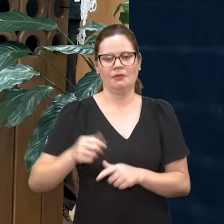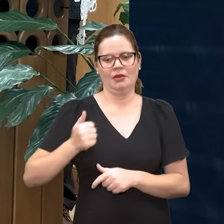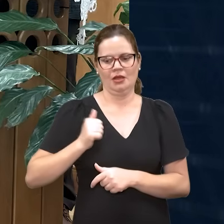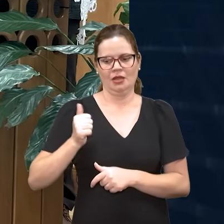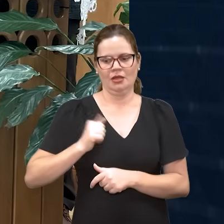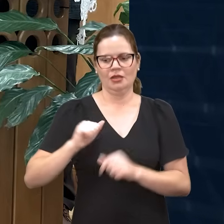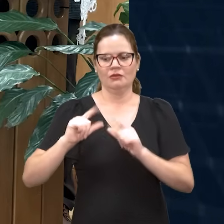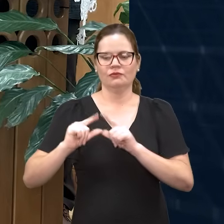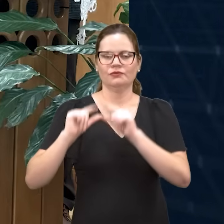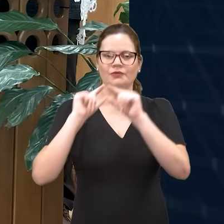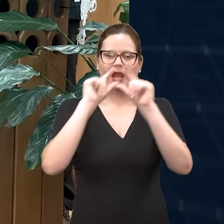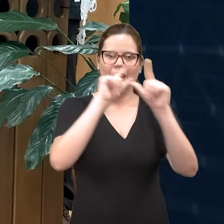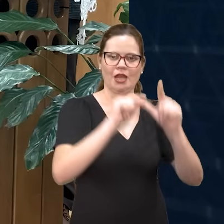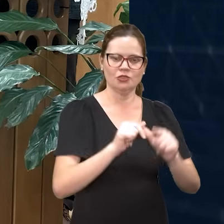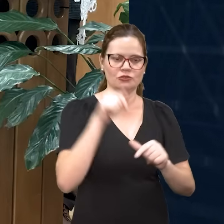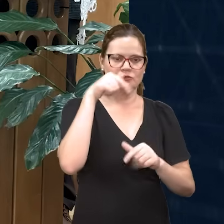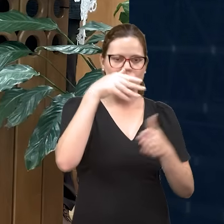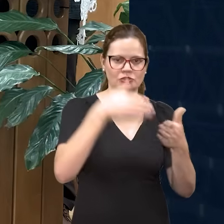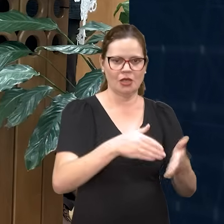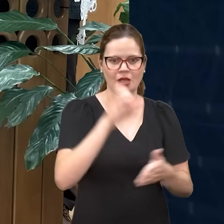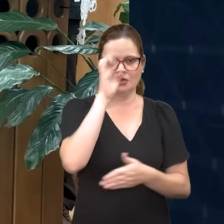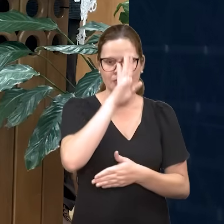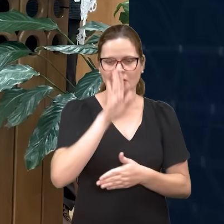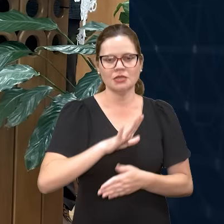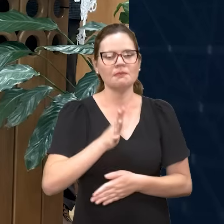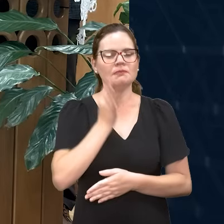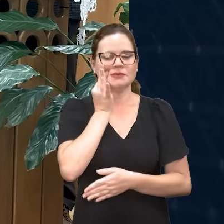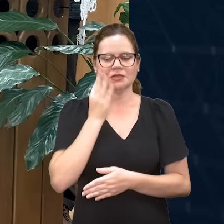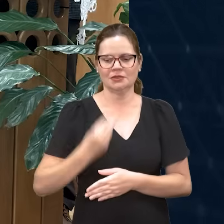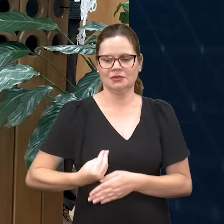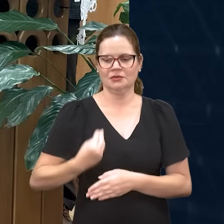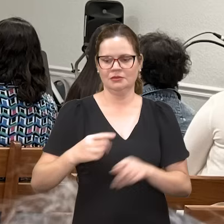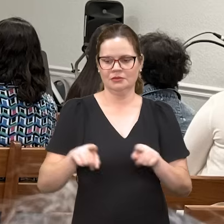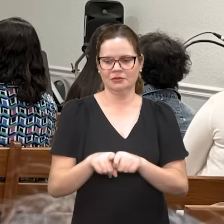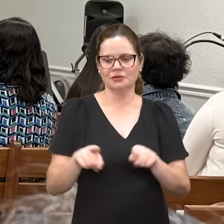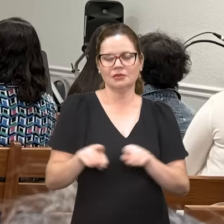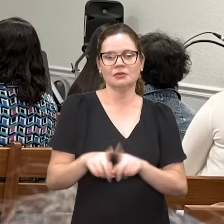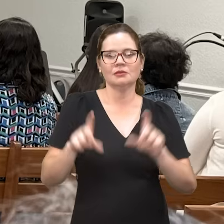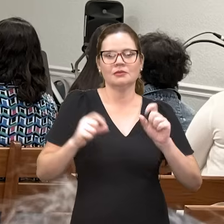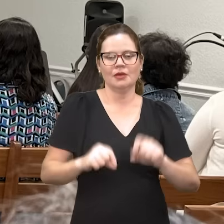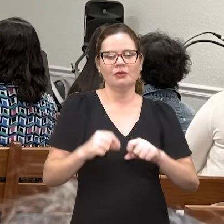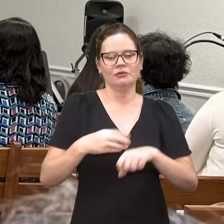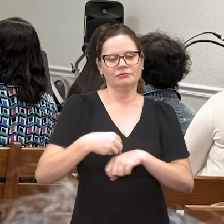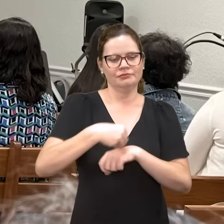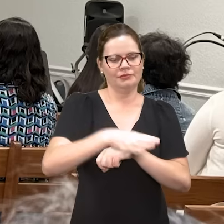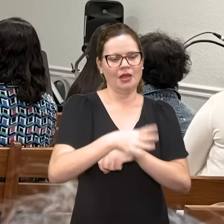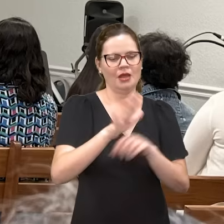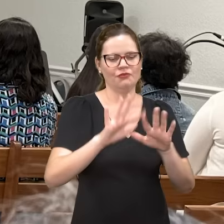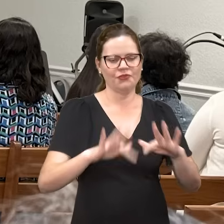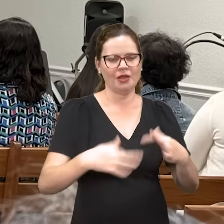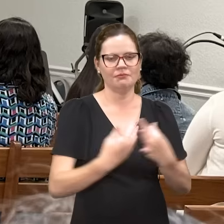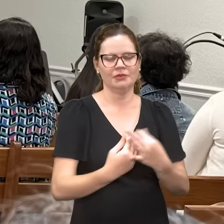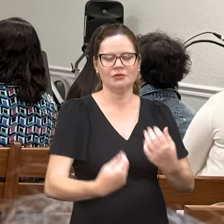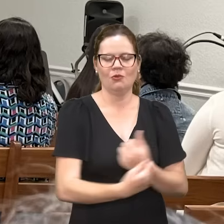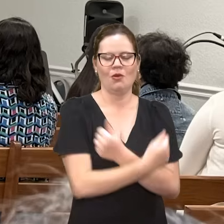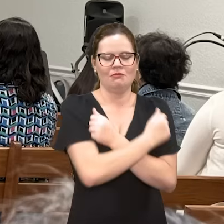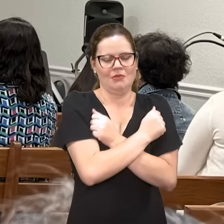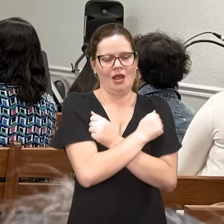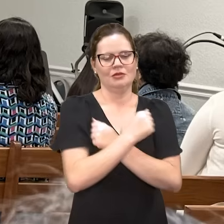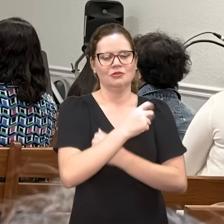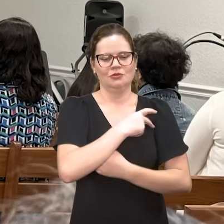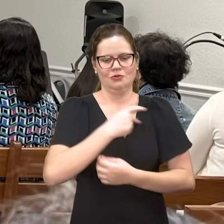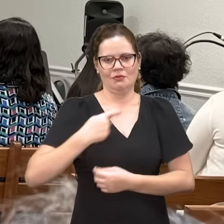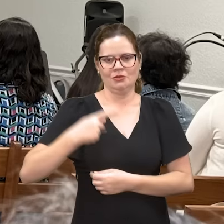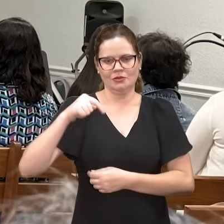para participar presencialmente dos eventos no Brasil e levar aos familiares do pastor Gedeu o abraço dos pastores e